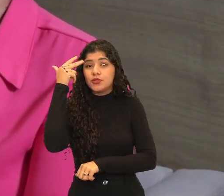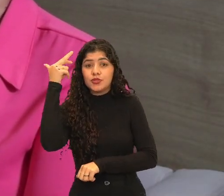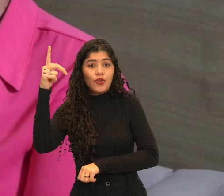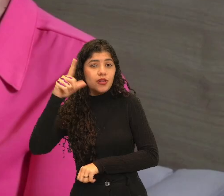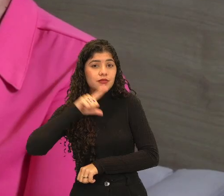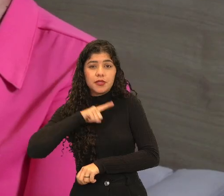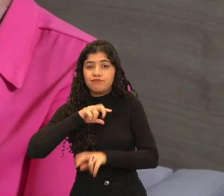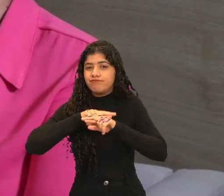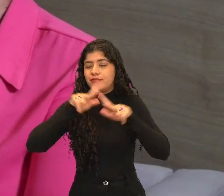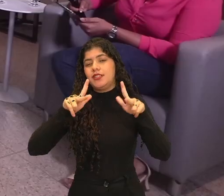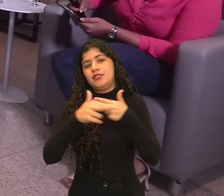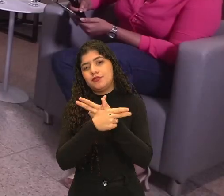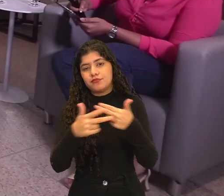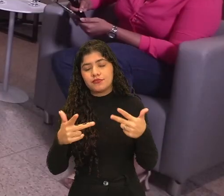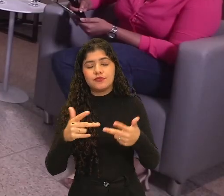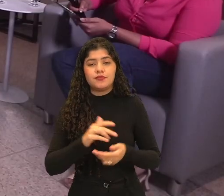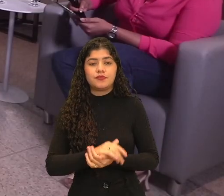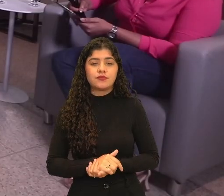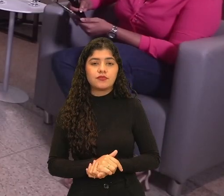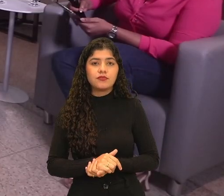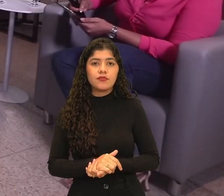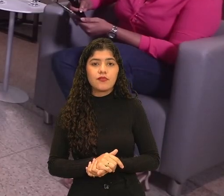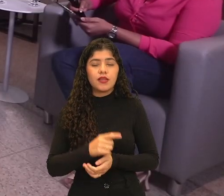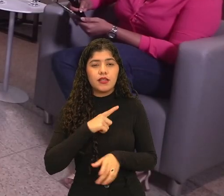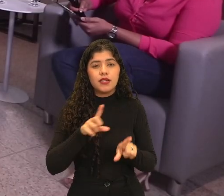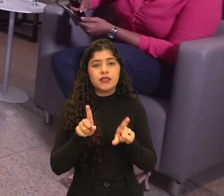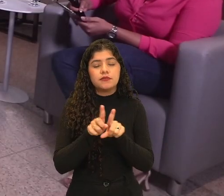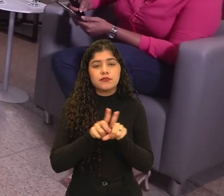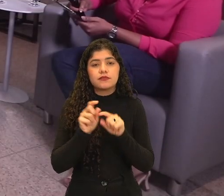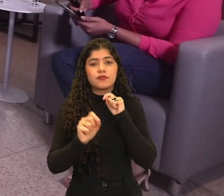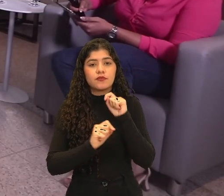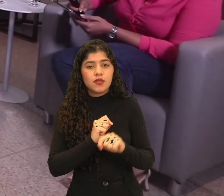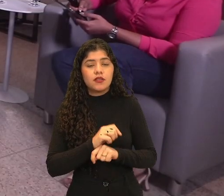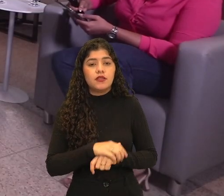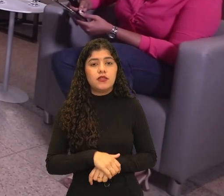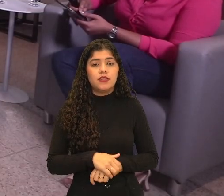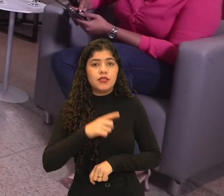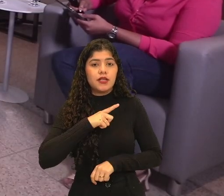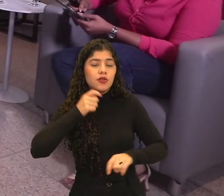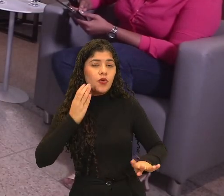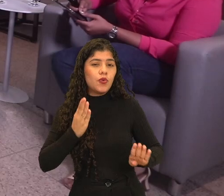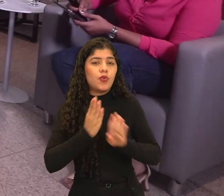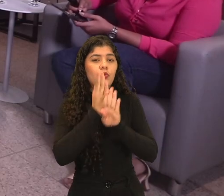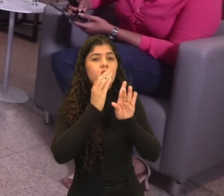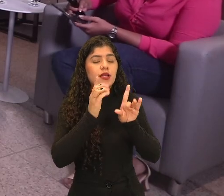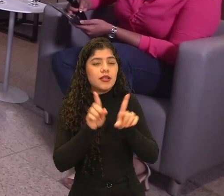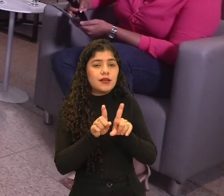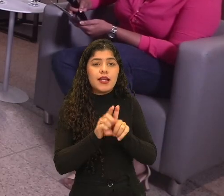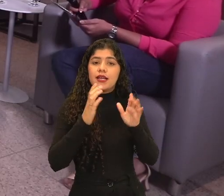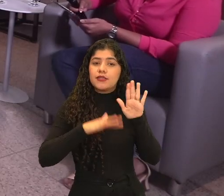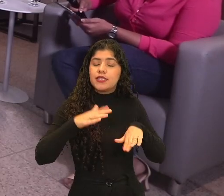todos eles são diferentes, nenhum são iguais. Ainda tendo ou não tendo um diagnóstico, né? Mas eles precisam